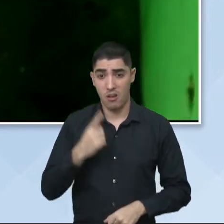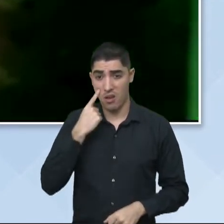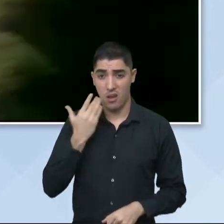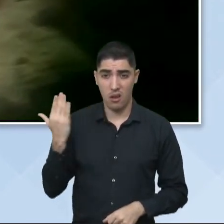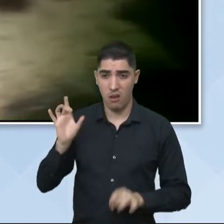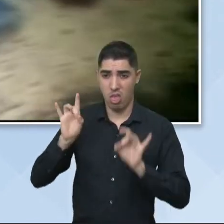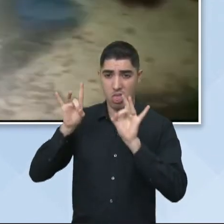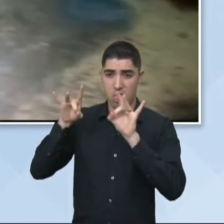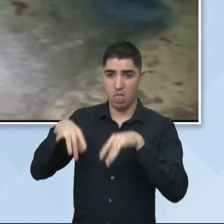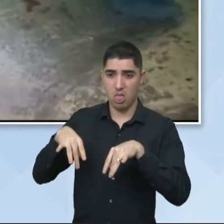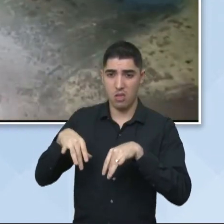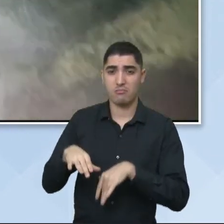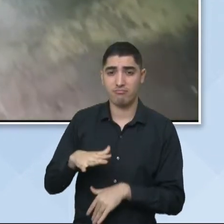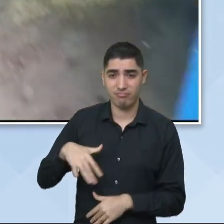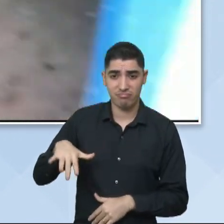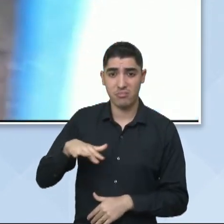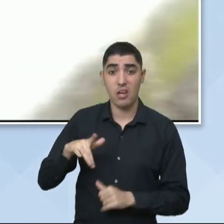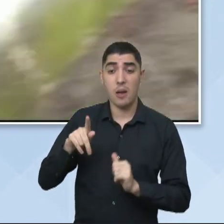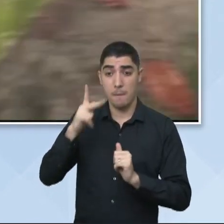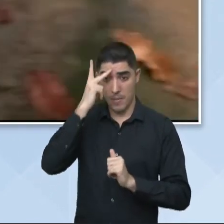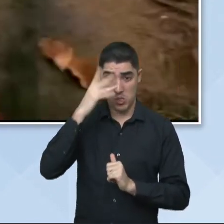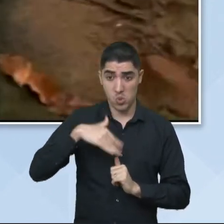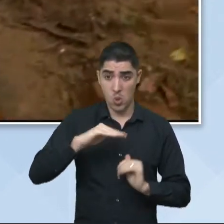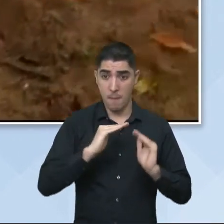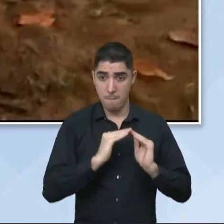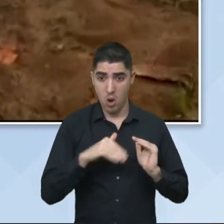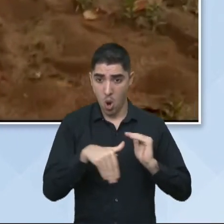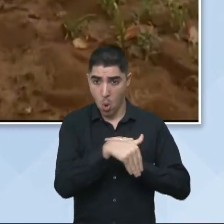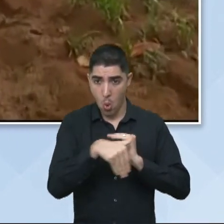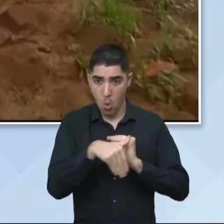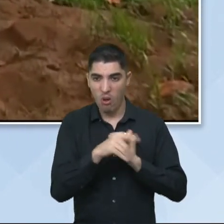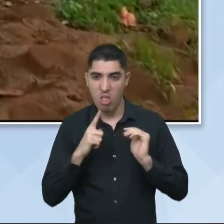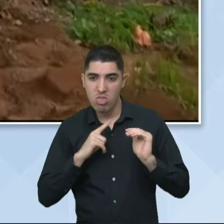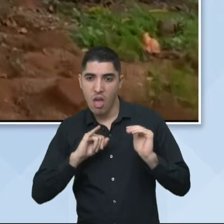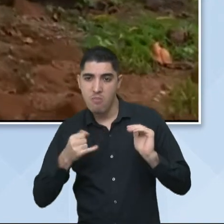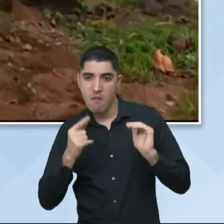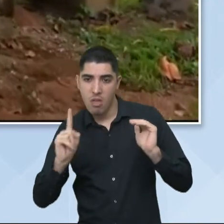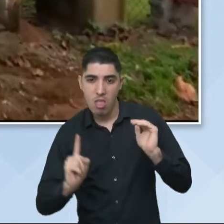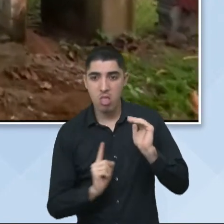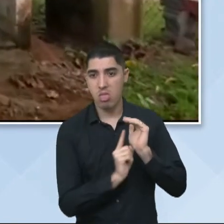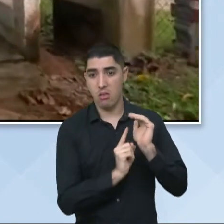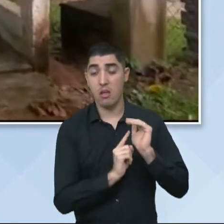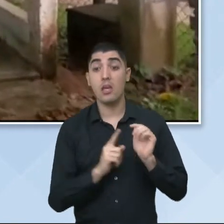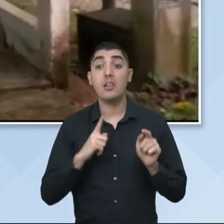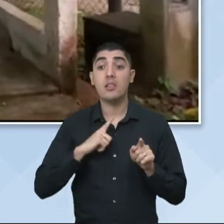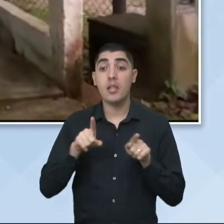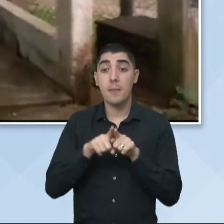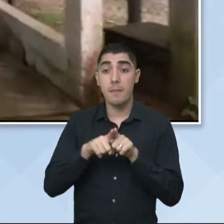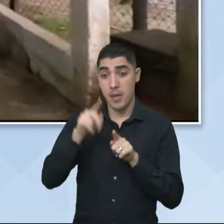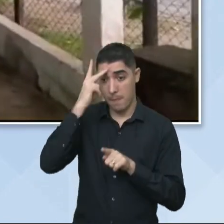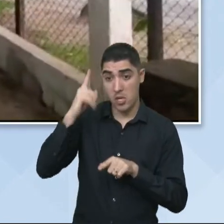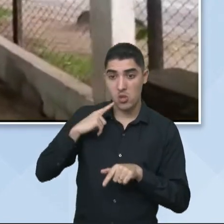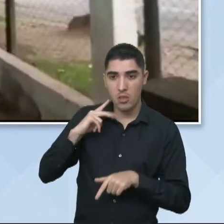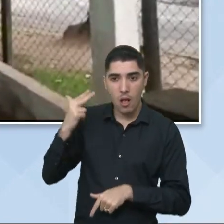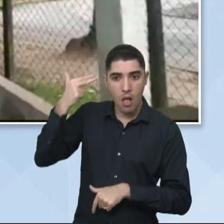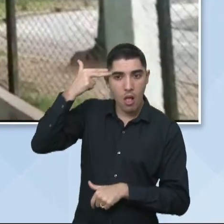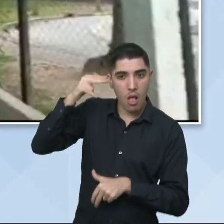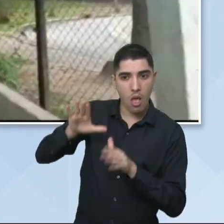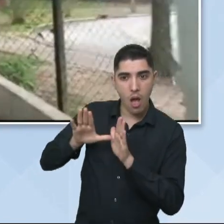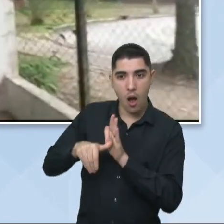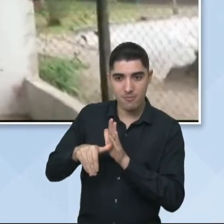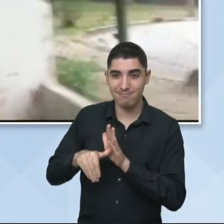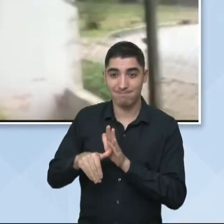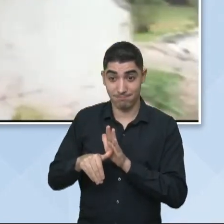ermo, abandonado, servindo para morador de rua. As pessoas estão sendo assaltadas porque eles fazem o assalto